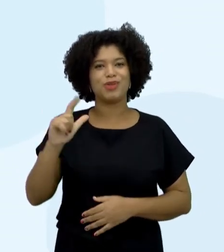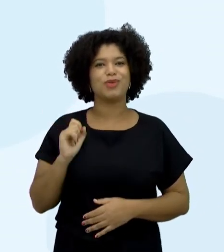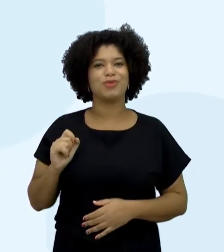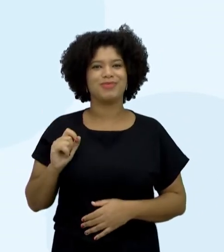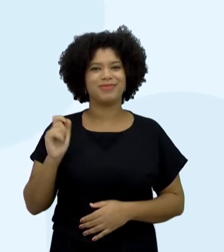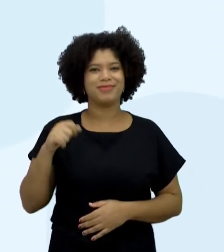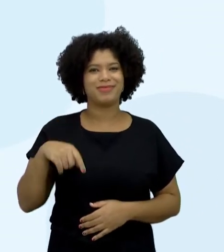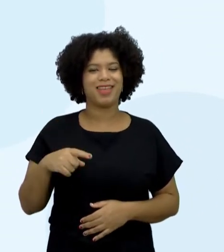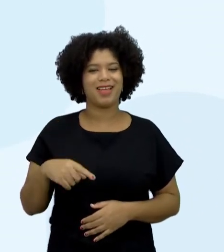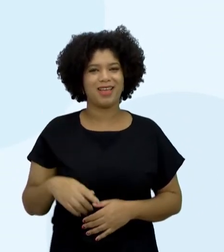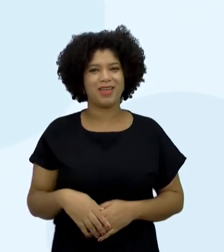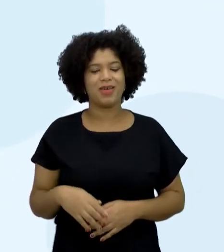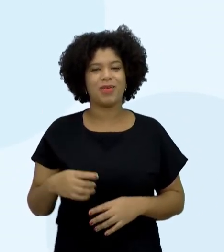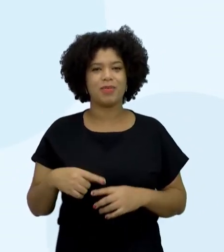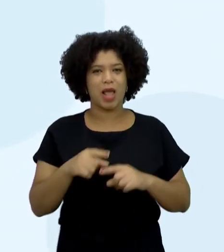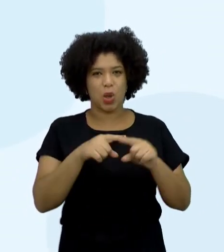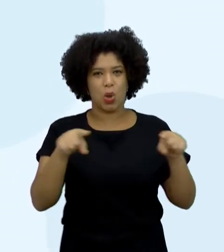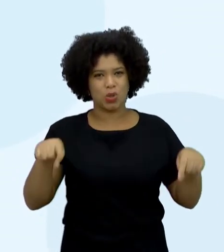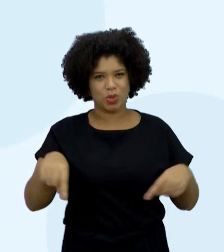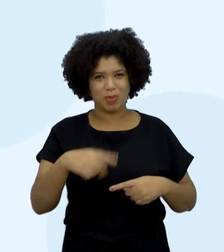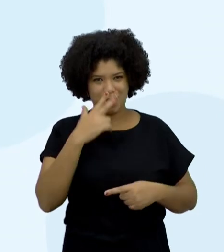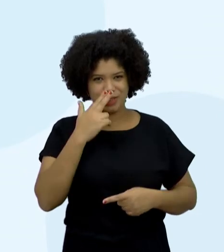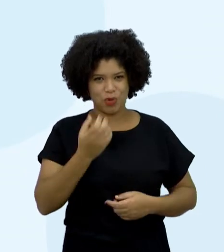provenientes do Sol